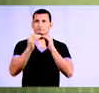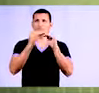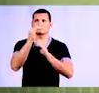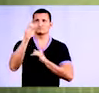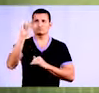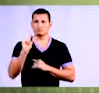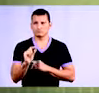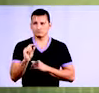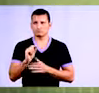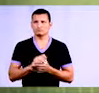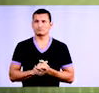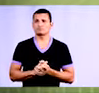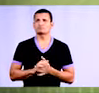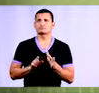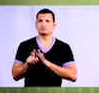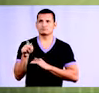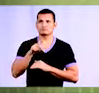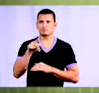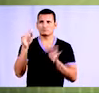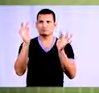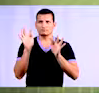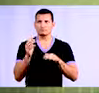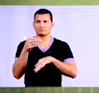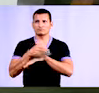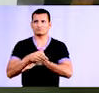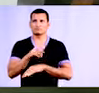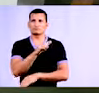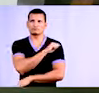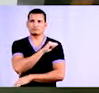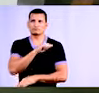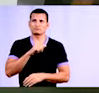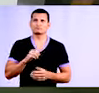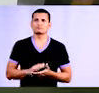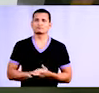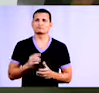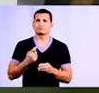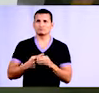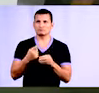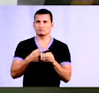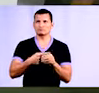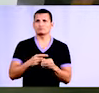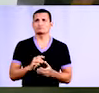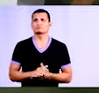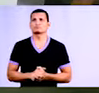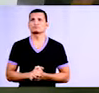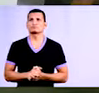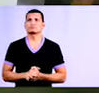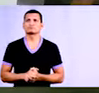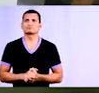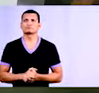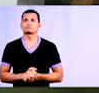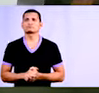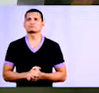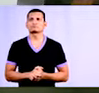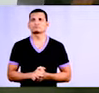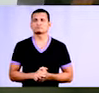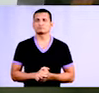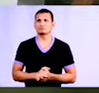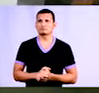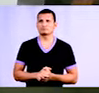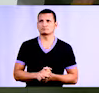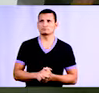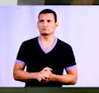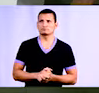com a participação dos alunos, excelente dos polos do participação, interior. Praticamente todos, eu estou muito feliz com isso. Muito boa